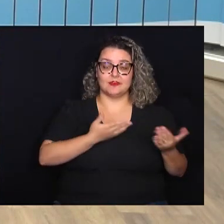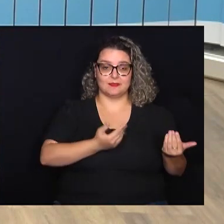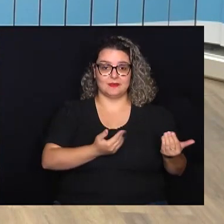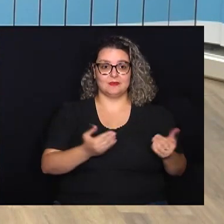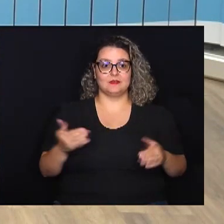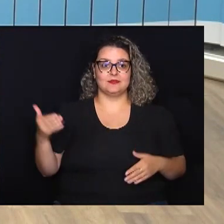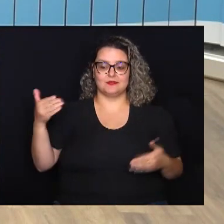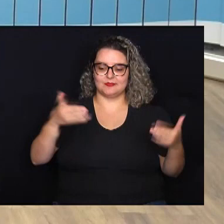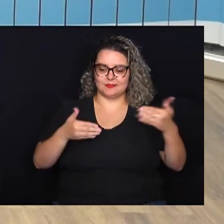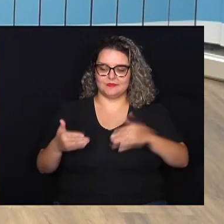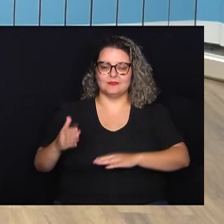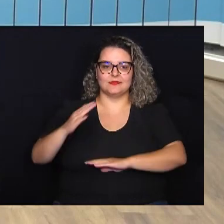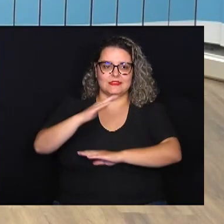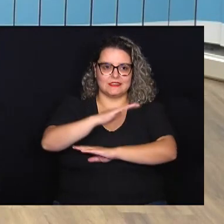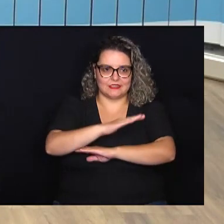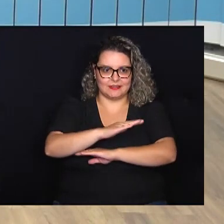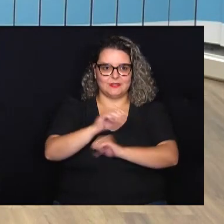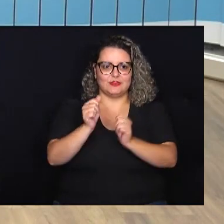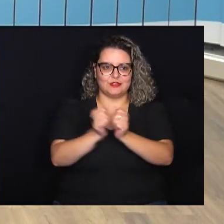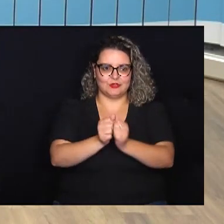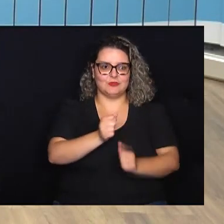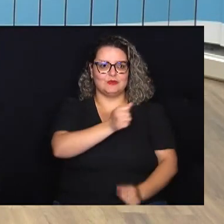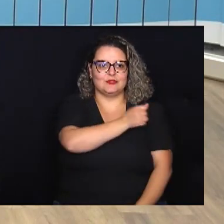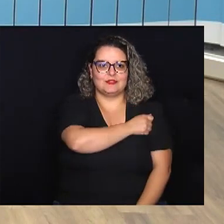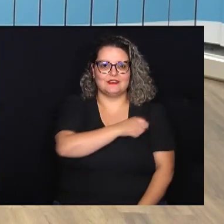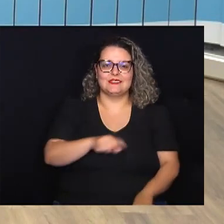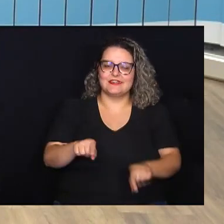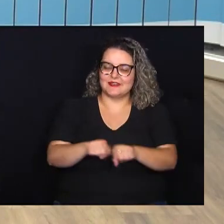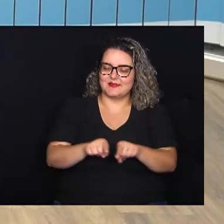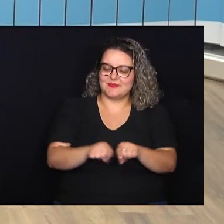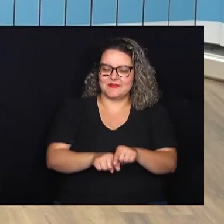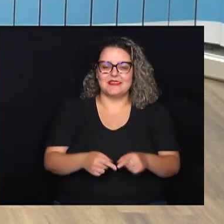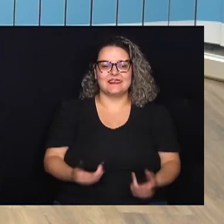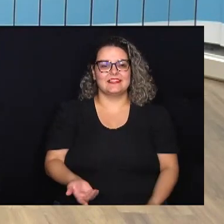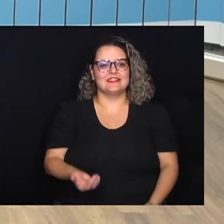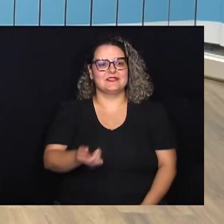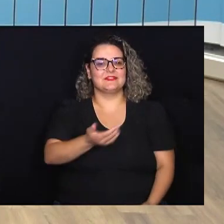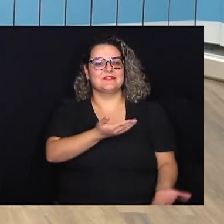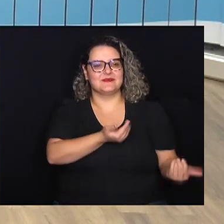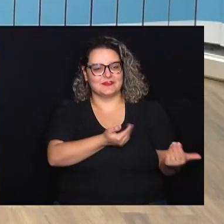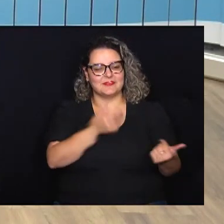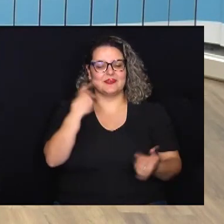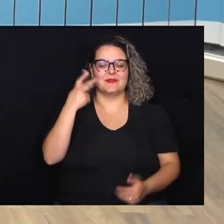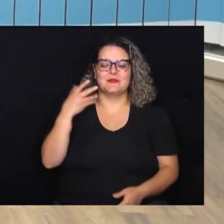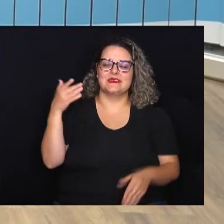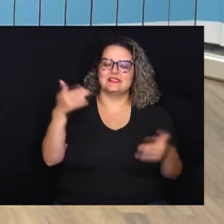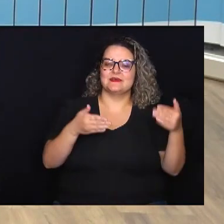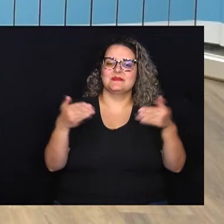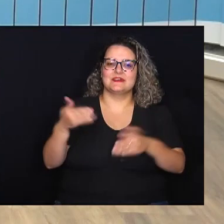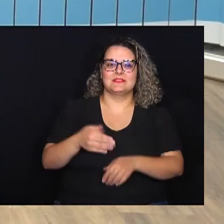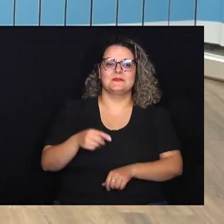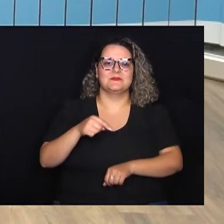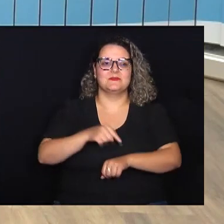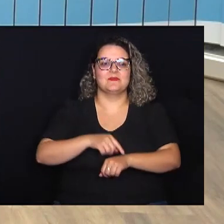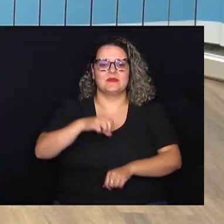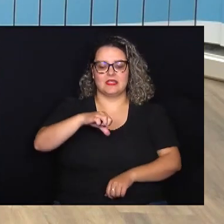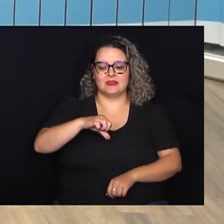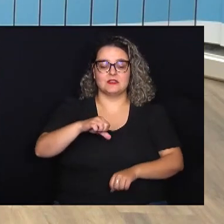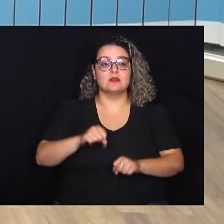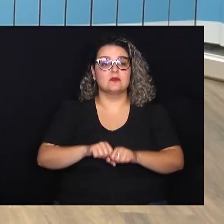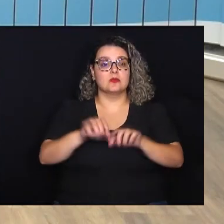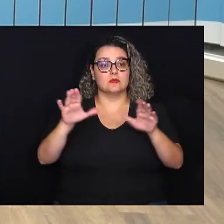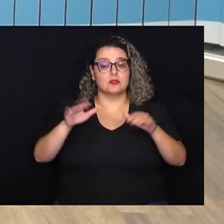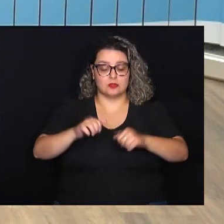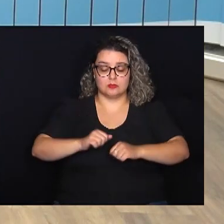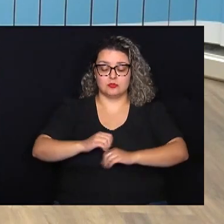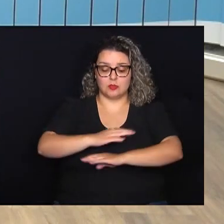juntamente com seus alunos e também com jovens vereadores para participarem Então a partir das 9 horas aqui no plenário